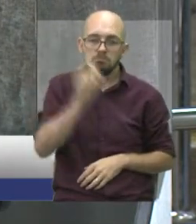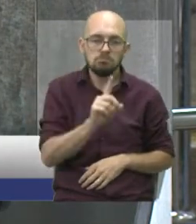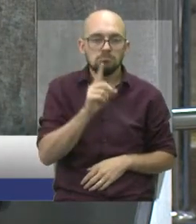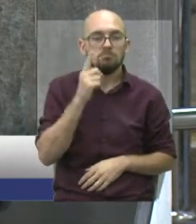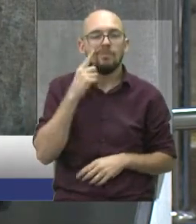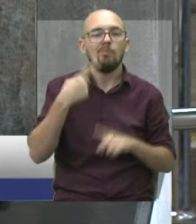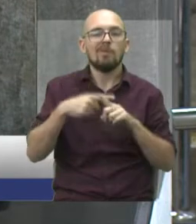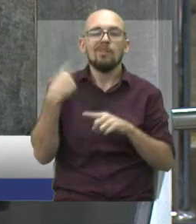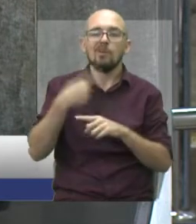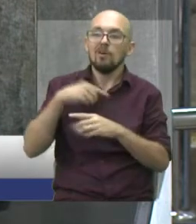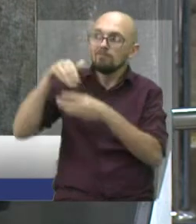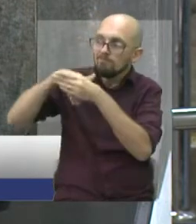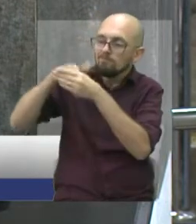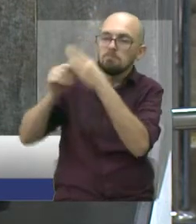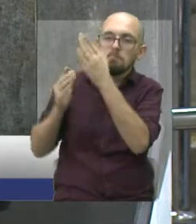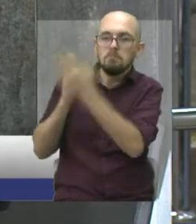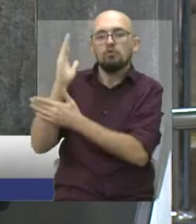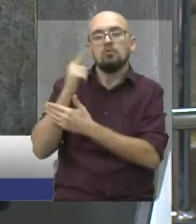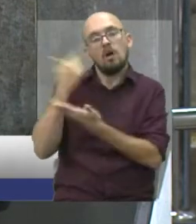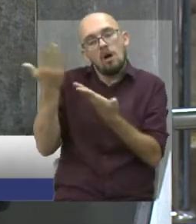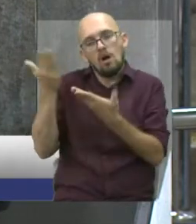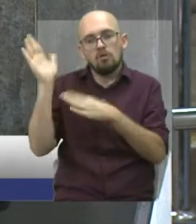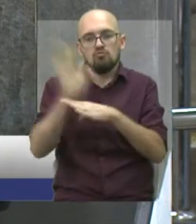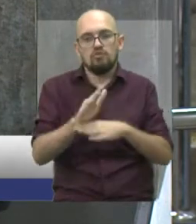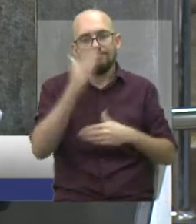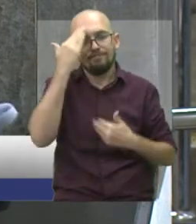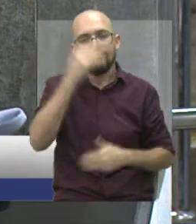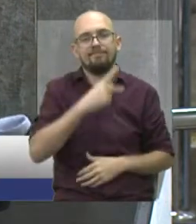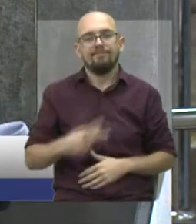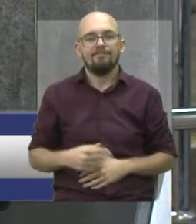trabalhamos e que nós elegemos. Muito obrigado, senhor presidente.